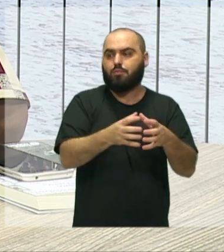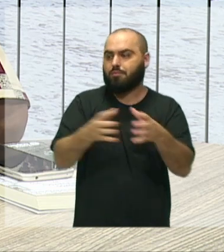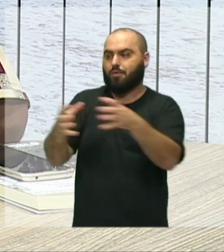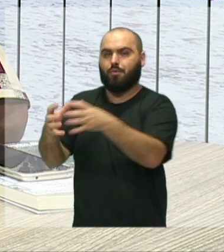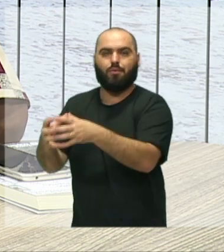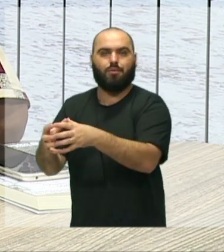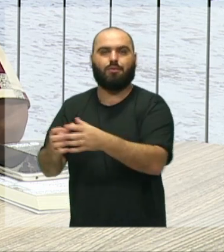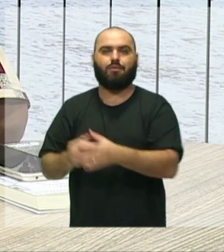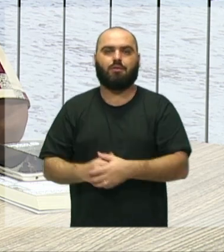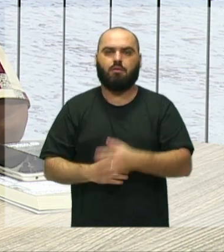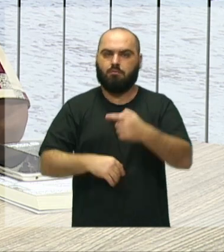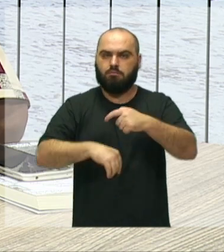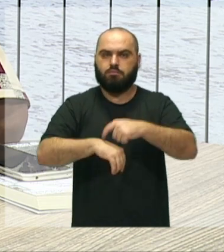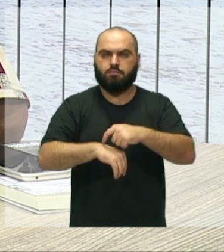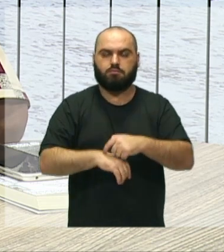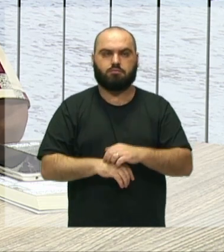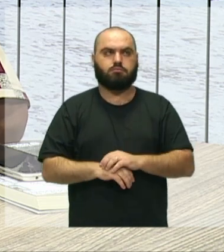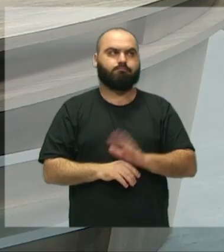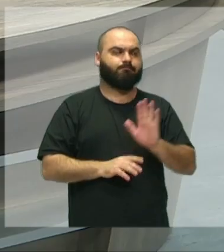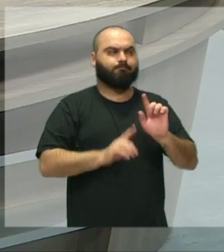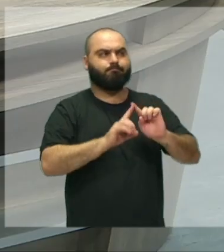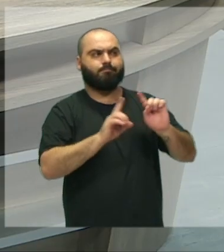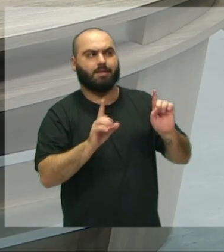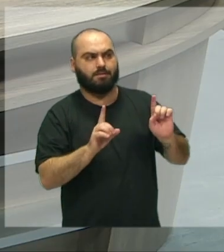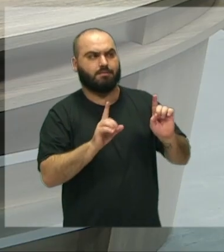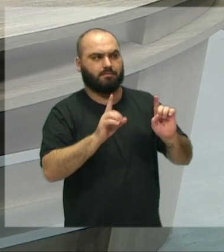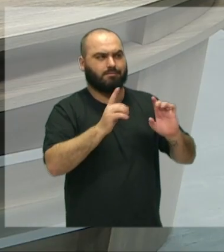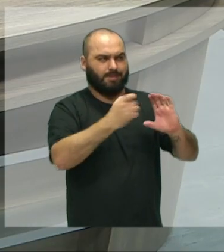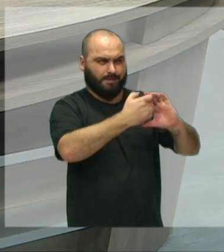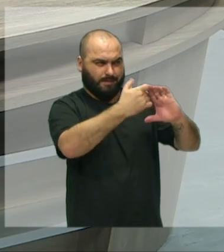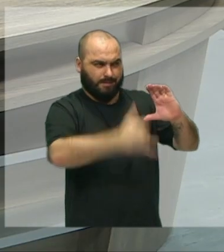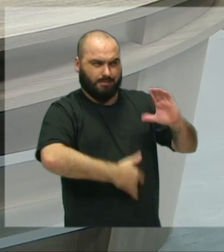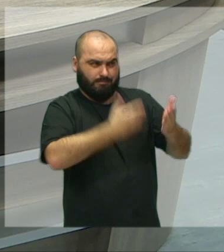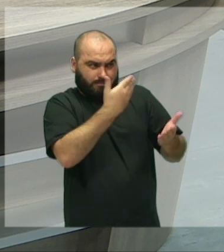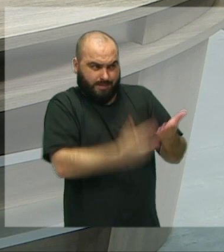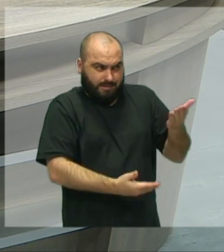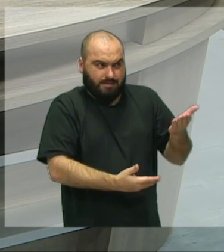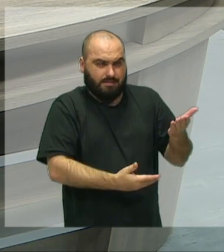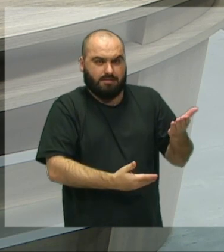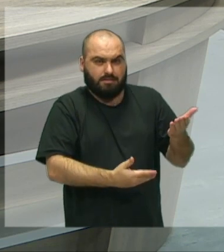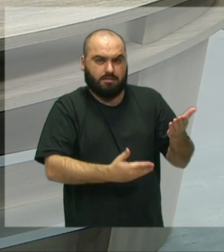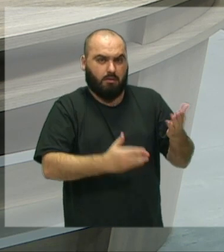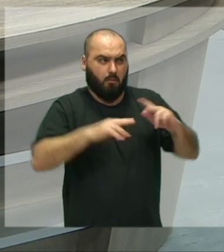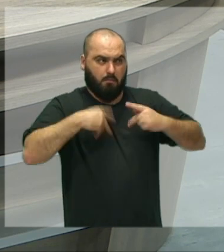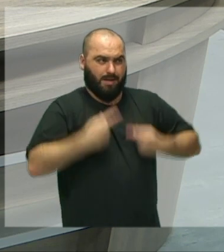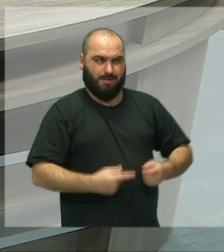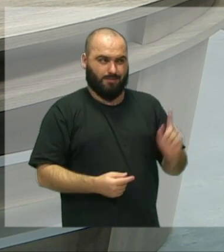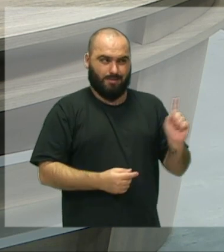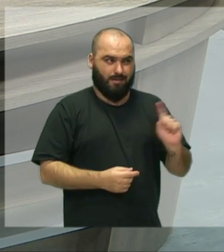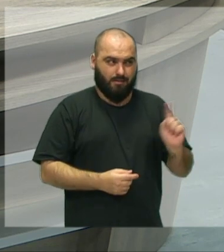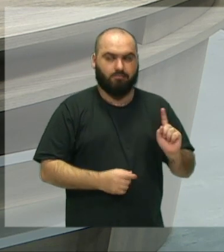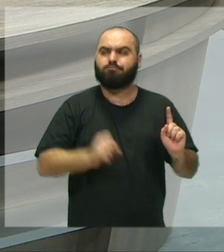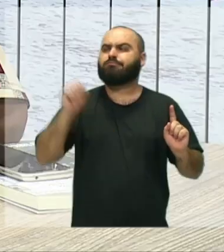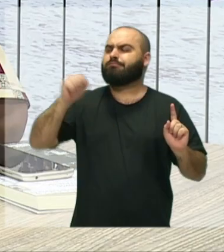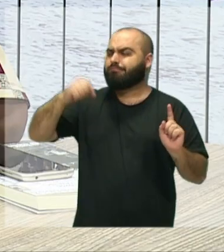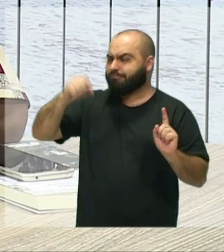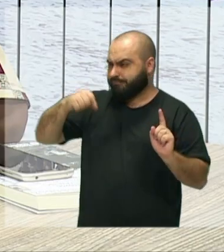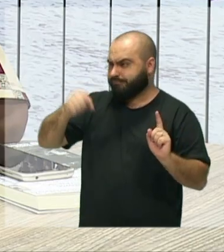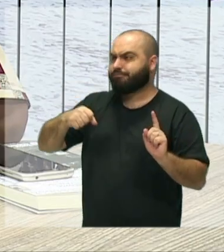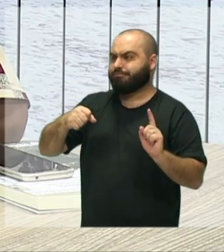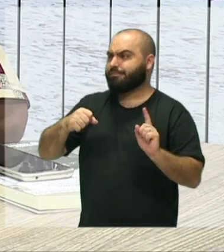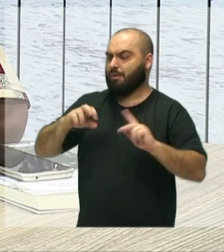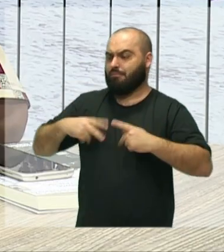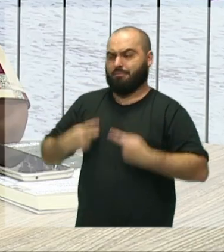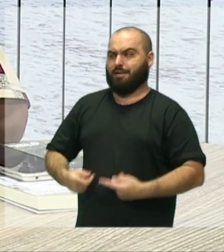durante todo o período de... Para descaracterizar como ser humano, né? Isso, porque veja o seguinte,